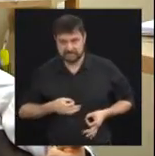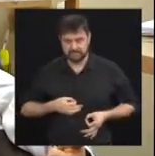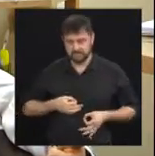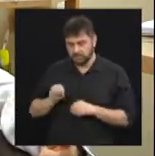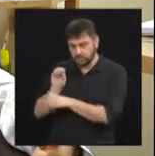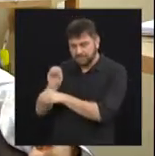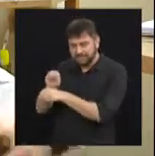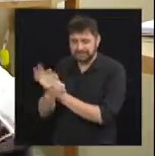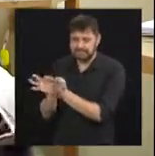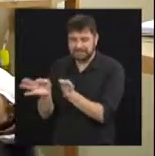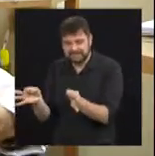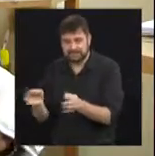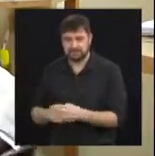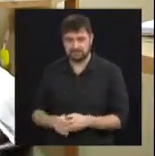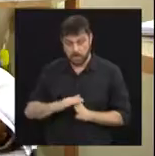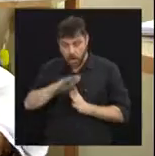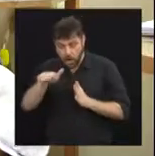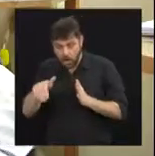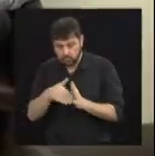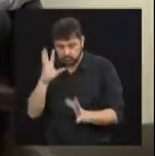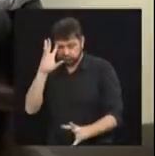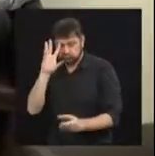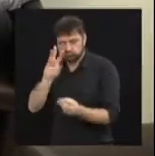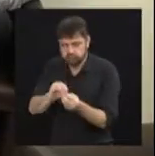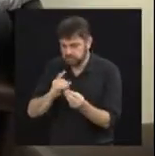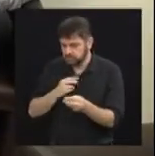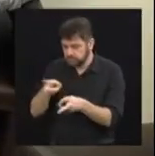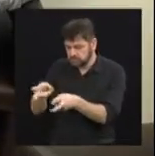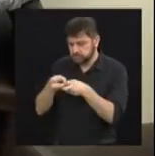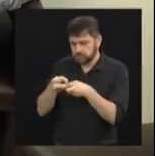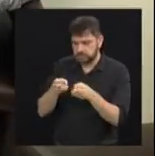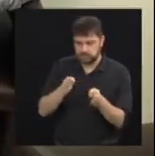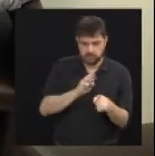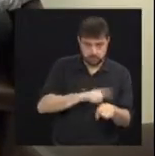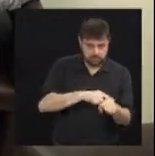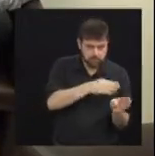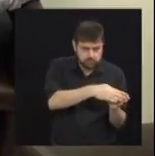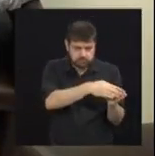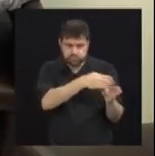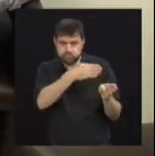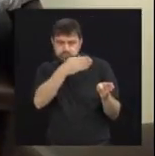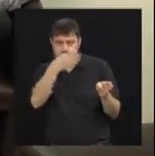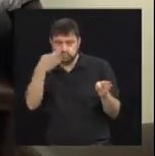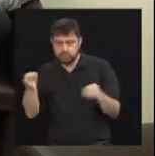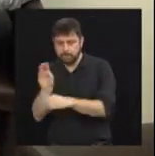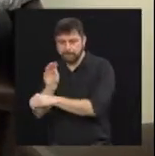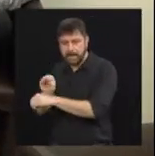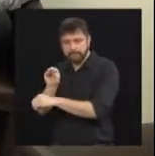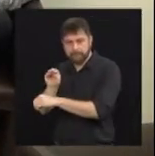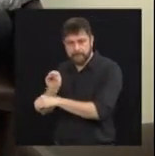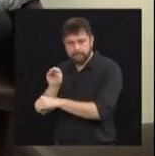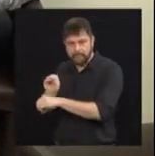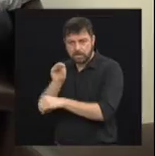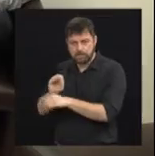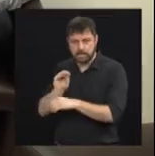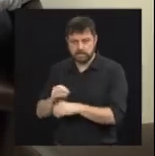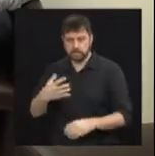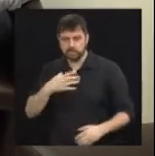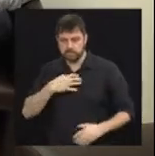complexidade, mas tudo isso nós conseguimos detectar ao longo do processo, ao longo do tratamento, e as